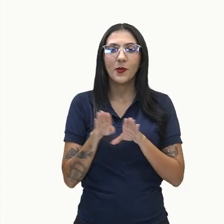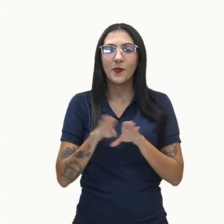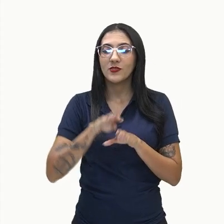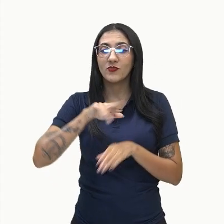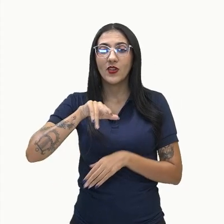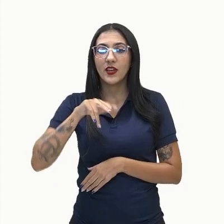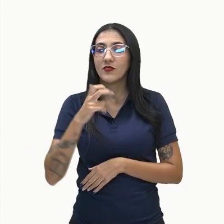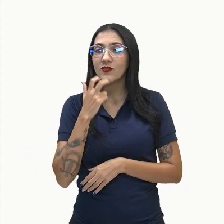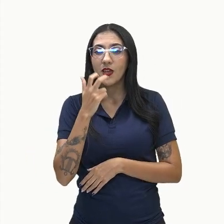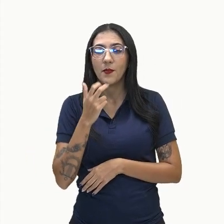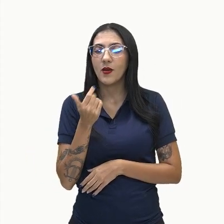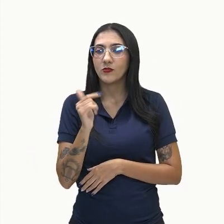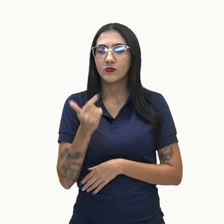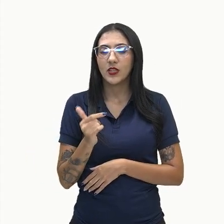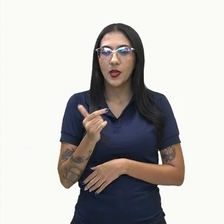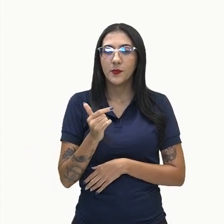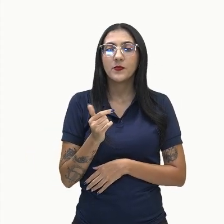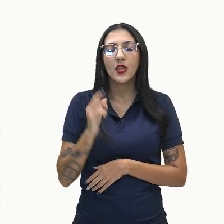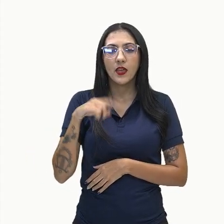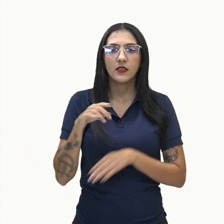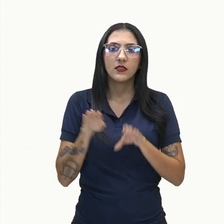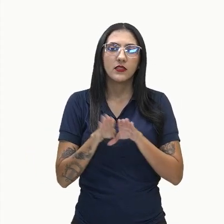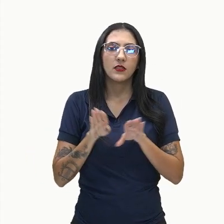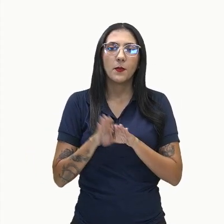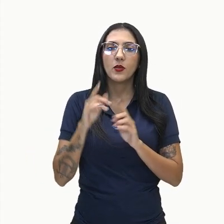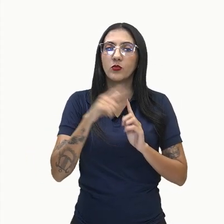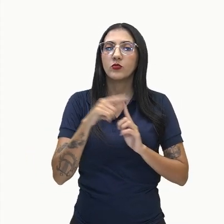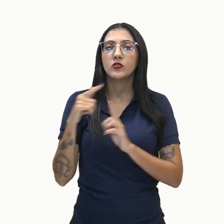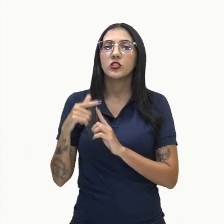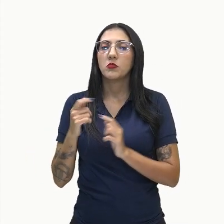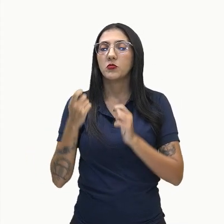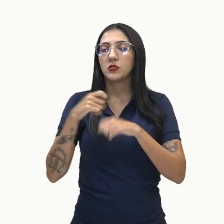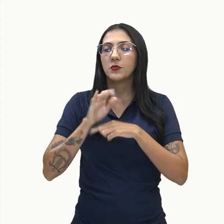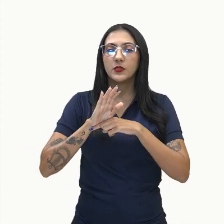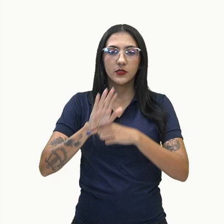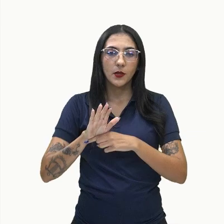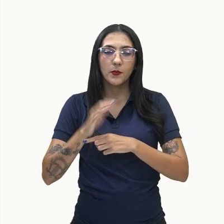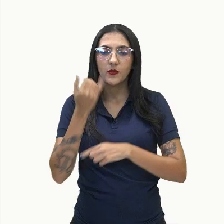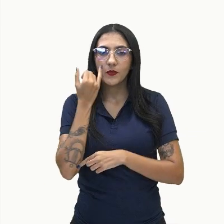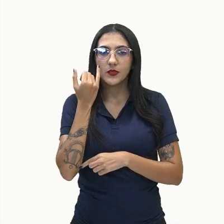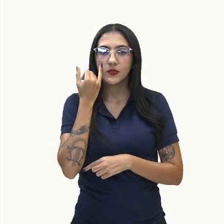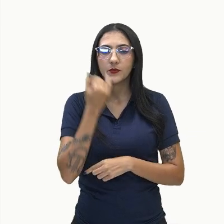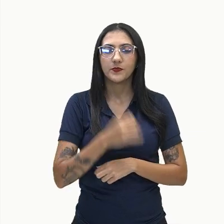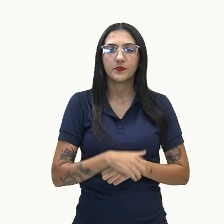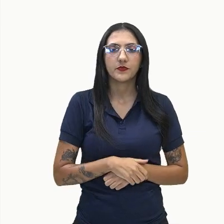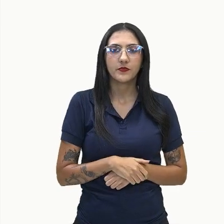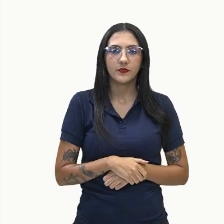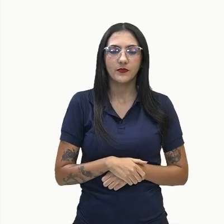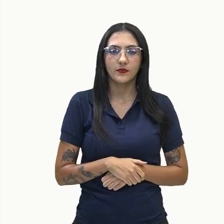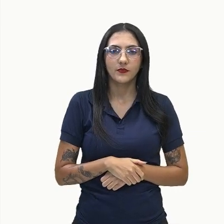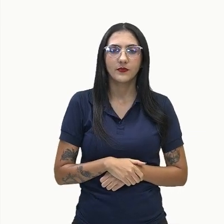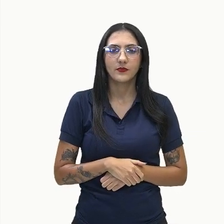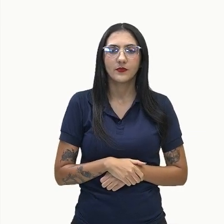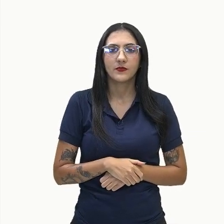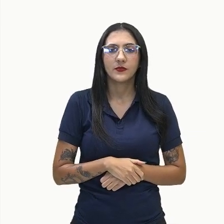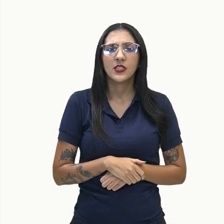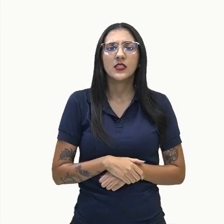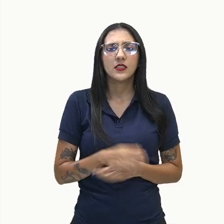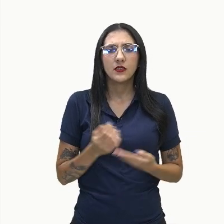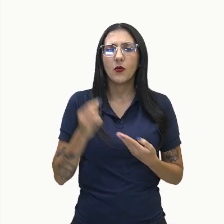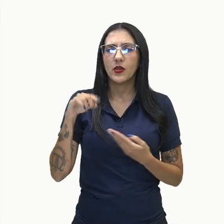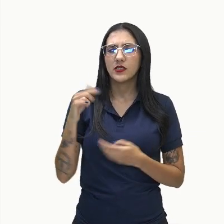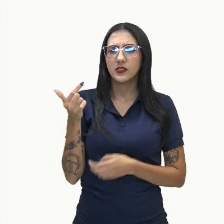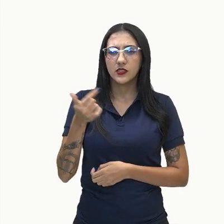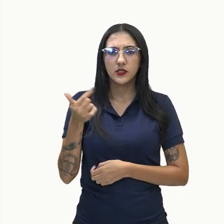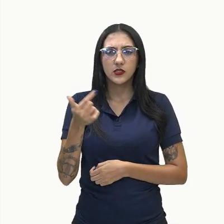não verbal. É um meio também para eu transmitir uma mensagem. Então, a linguagem não